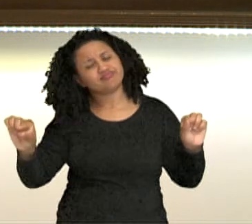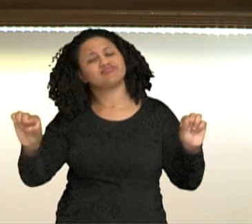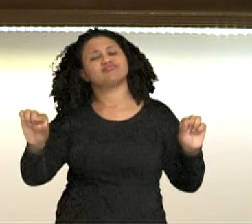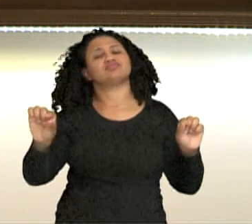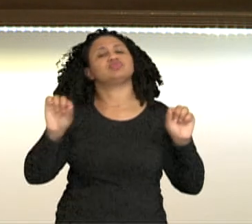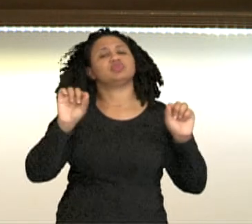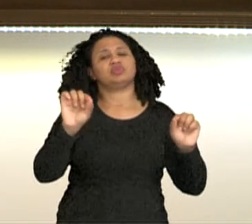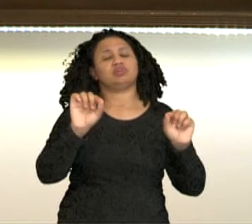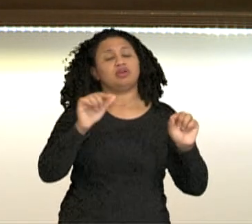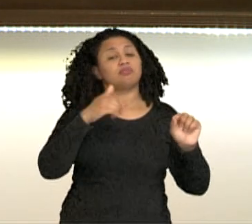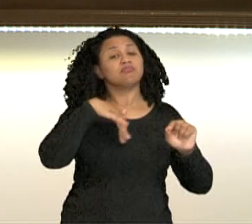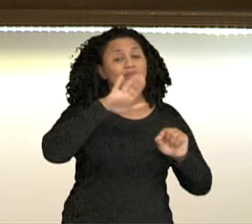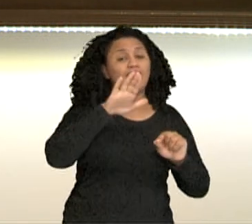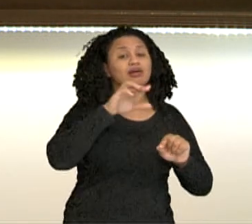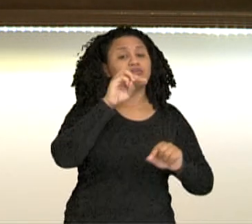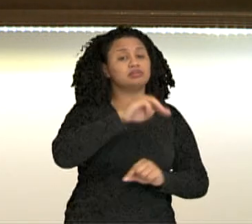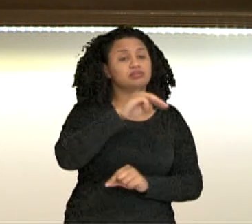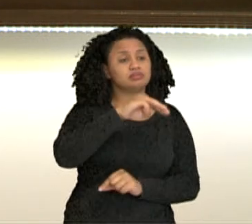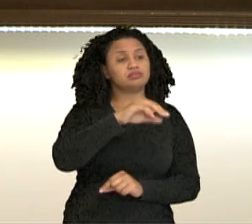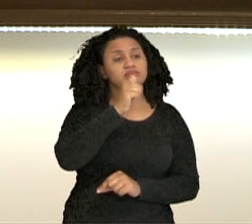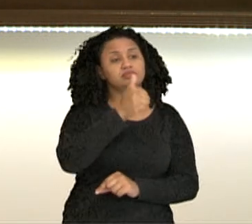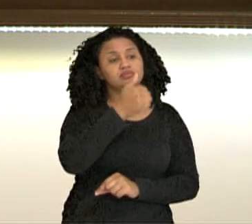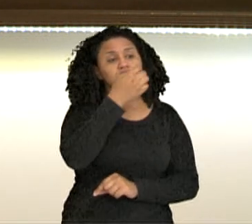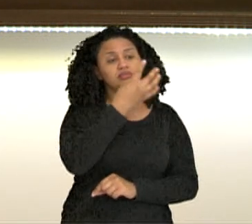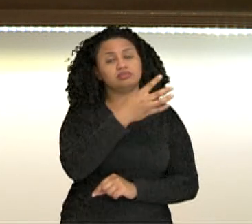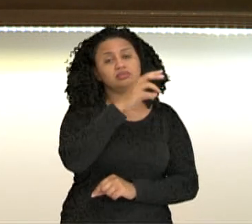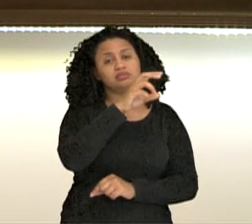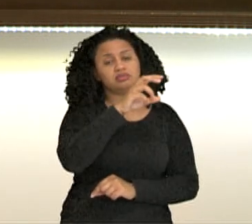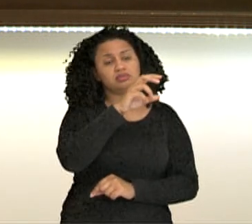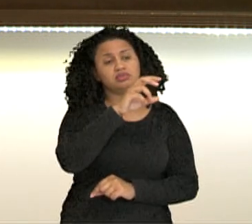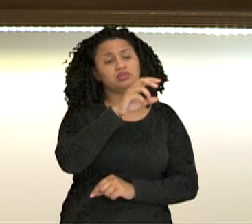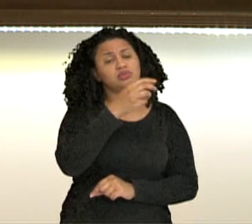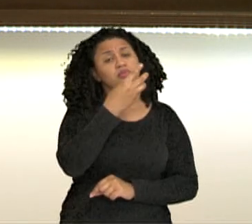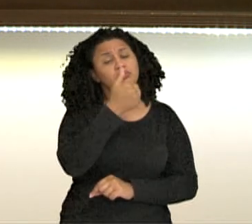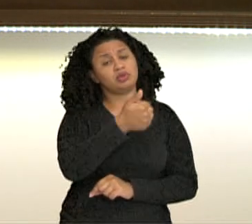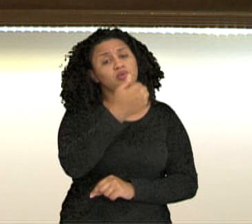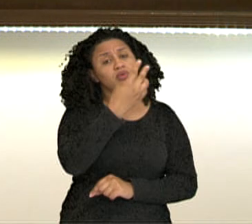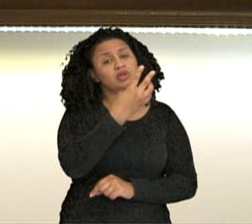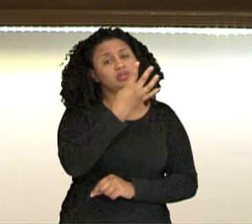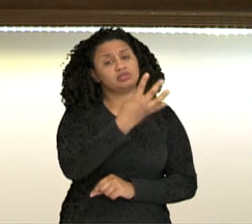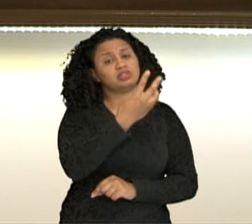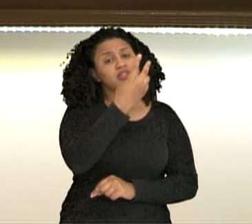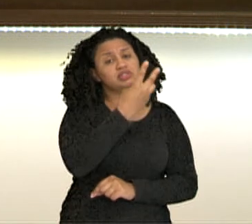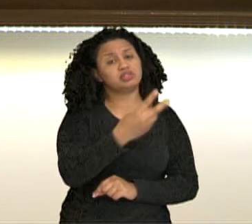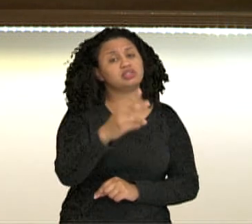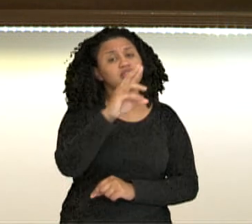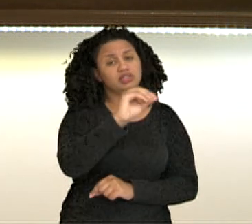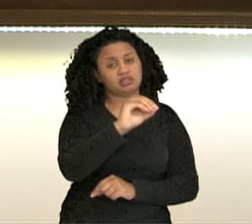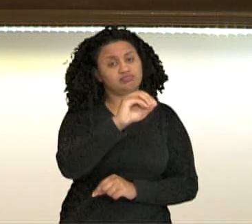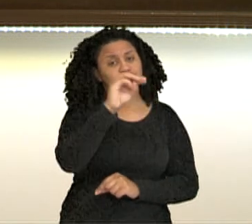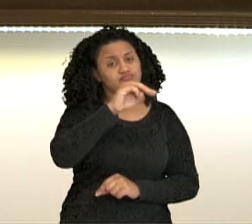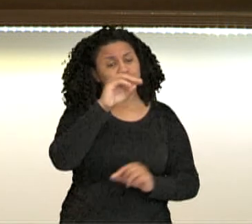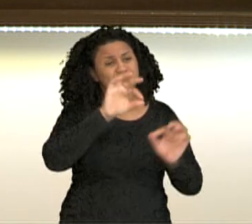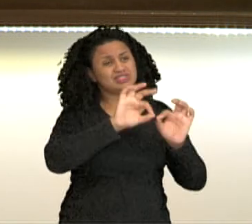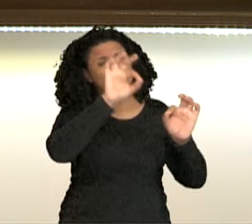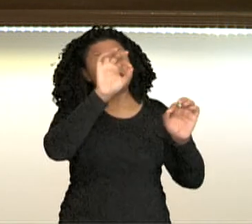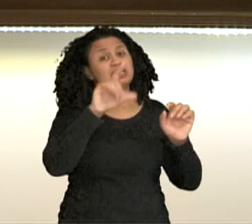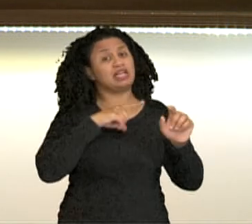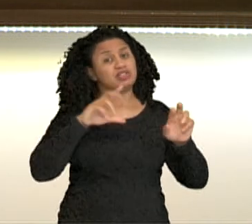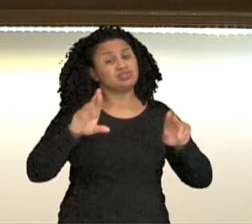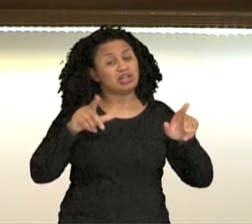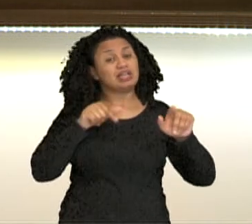virar a esquina e ir pela outra rua para chegar na casa da avó, dá 1.430 metros. Então tem uma diferença aí